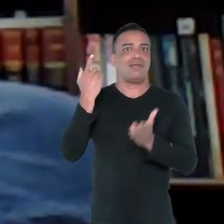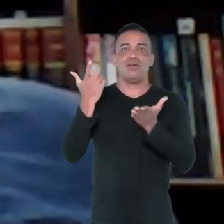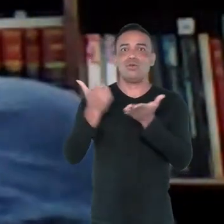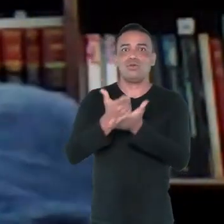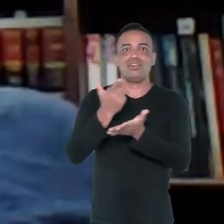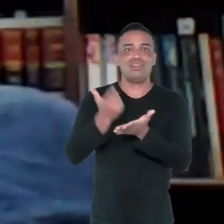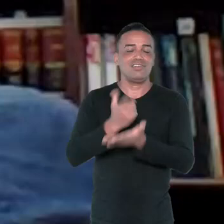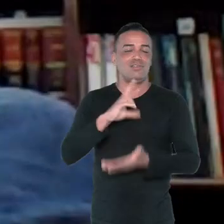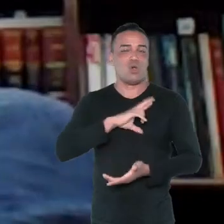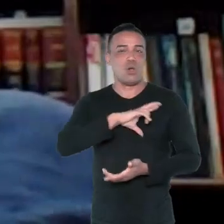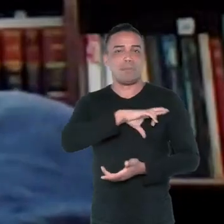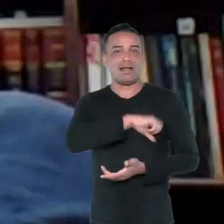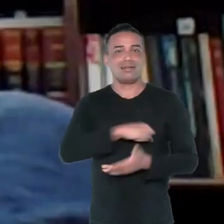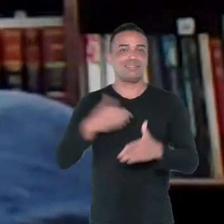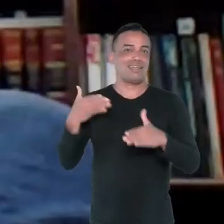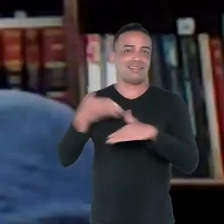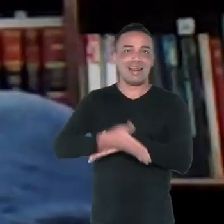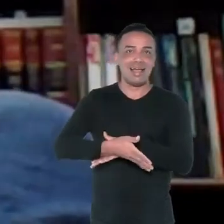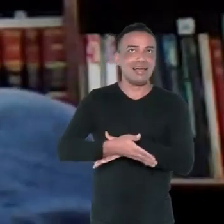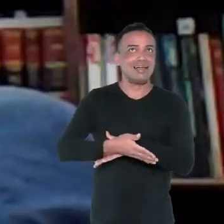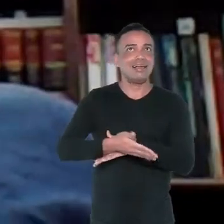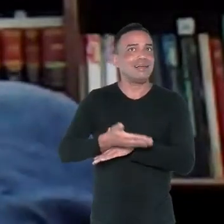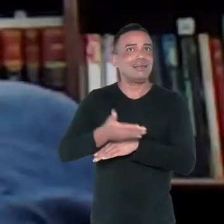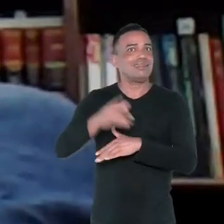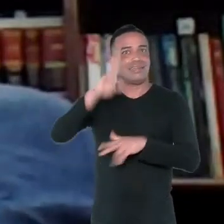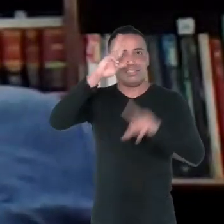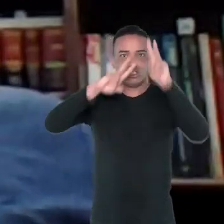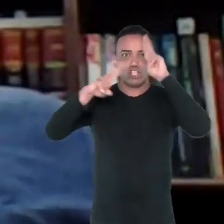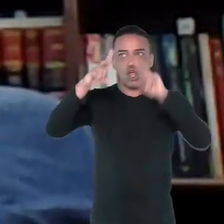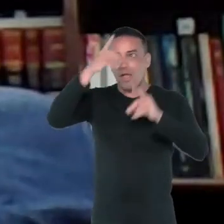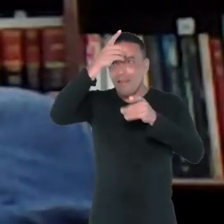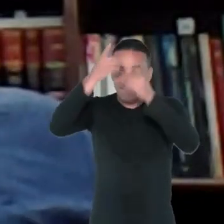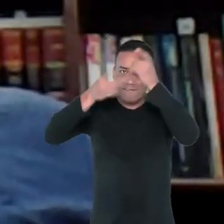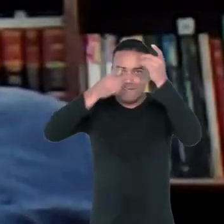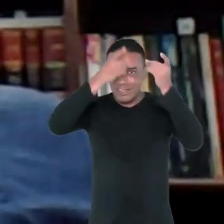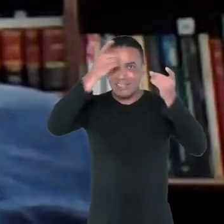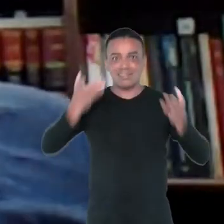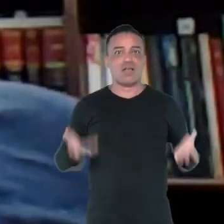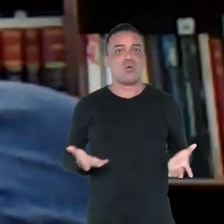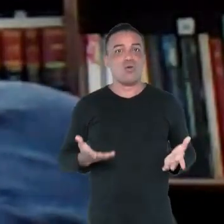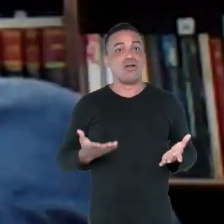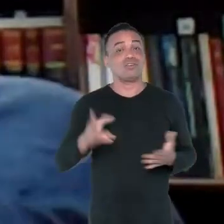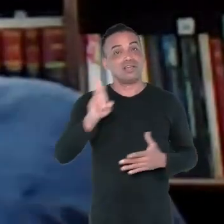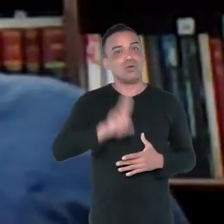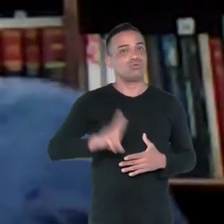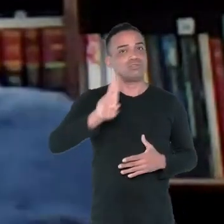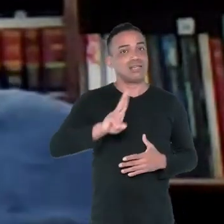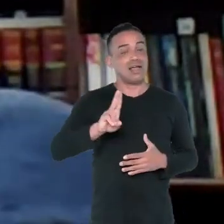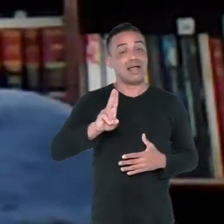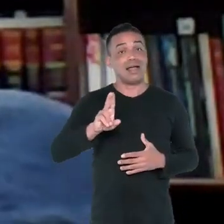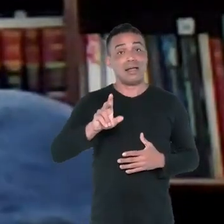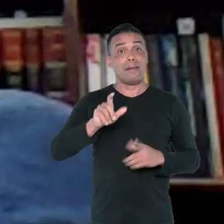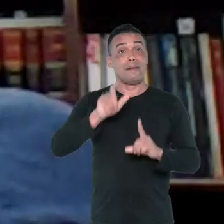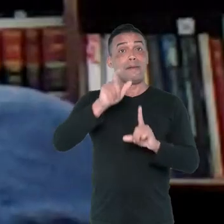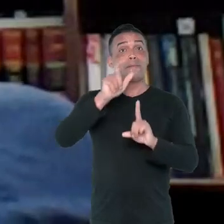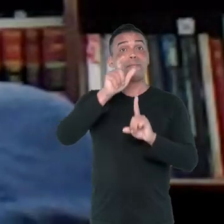sua entrada no mundo da ficção, você usar a primeira pessoa te dá